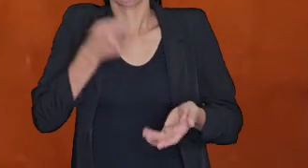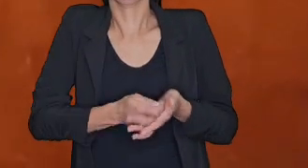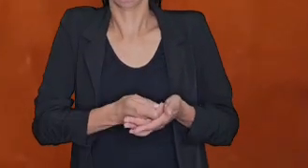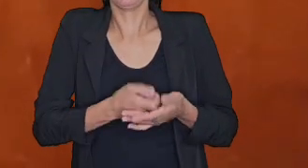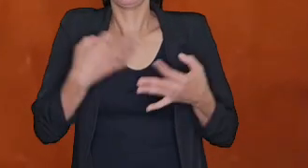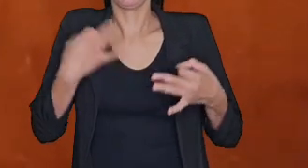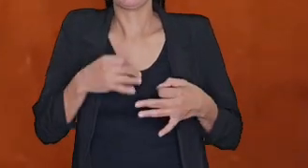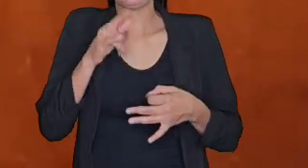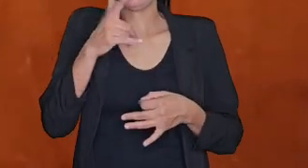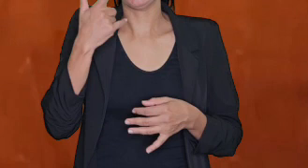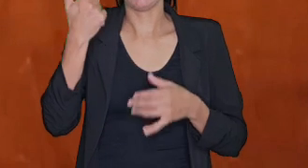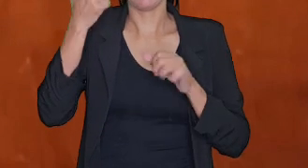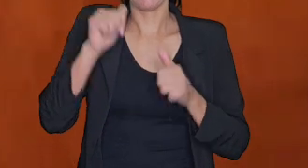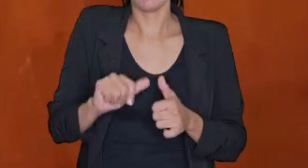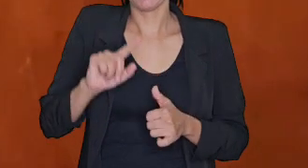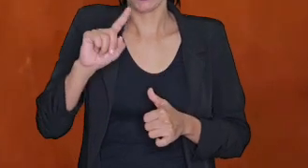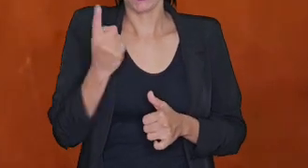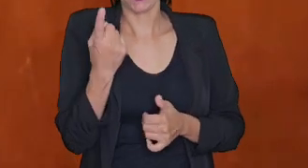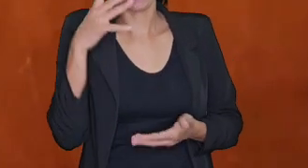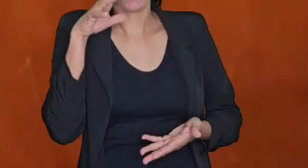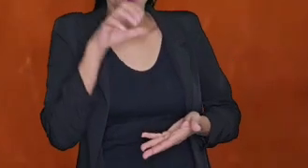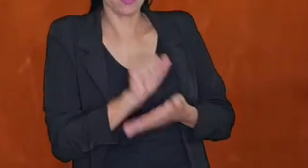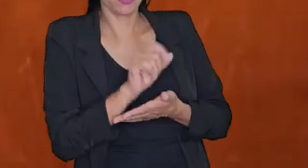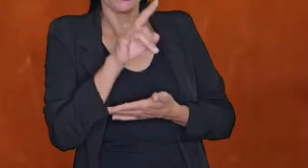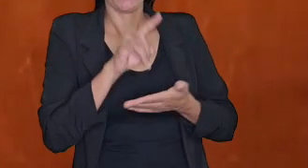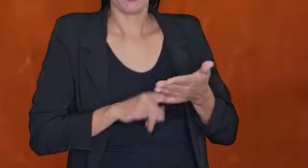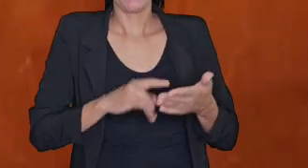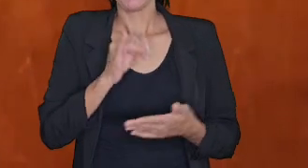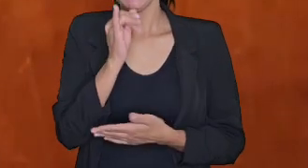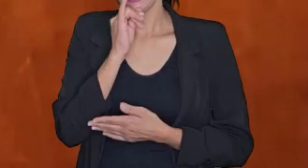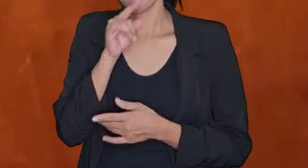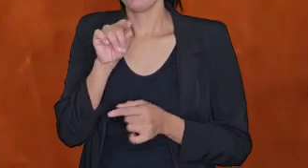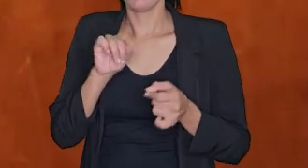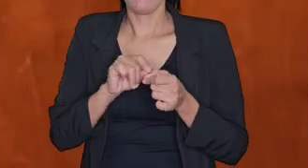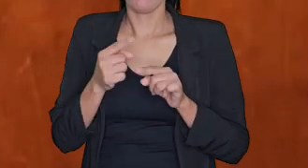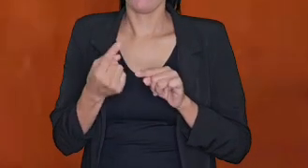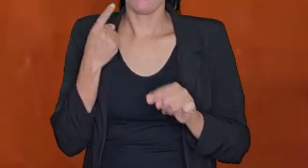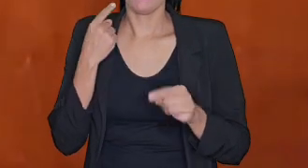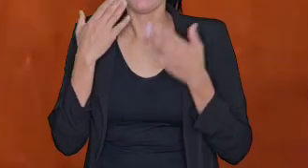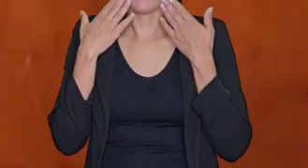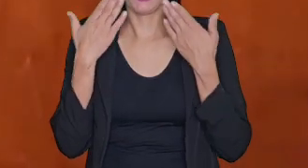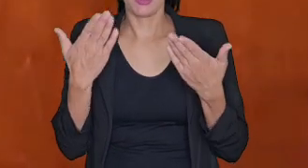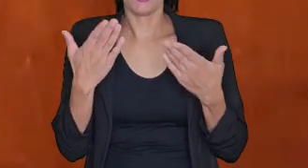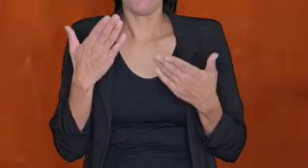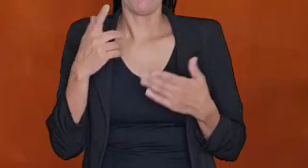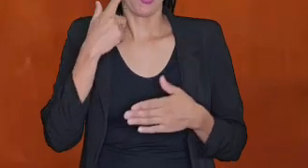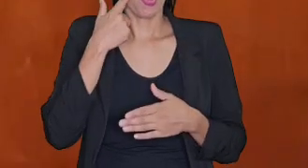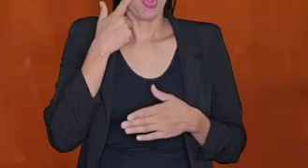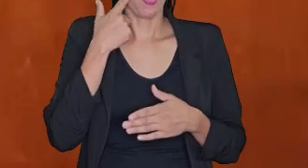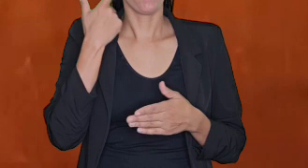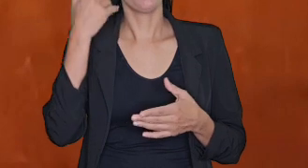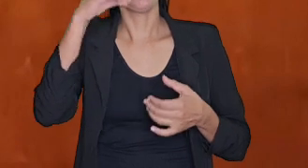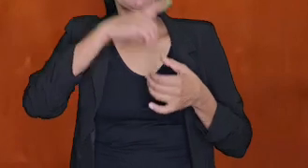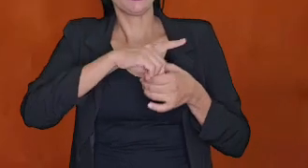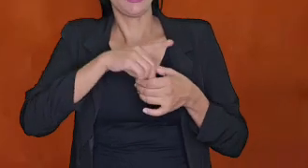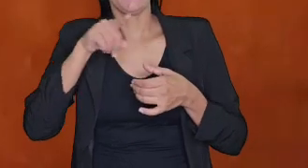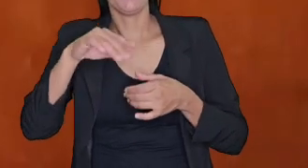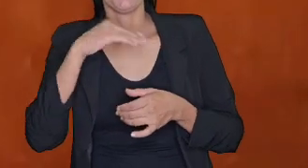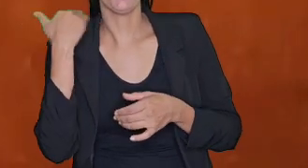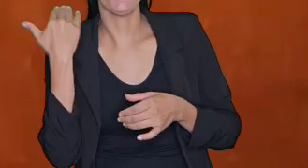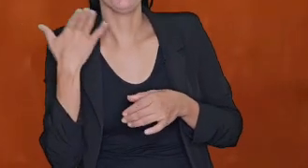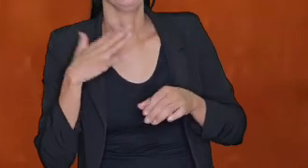muito não, é contraditório, porque mas eu sou cri-cri nesse se você particular. analisa uma escritura, como o exemplo que você começou a dar